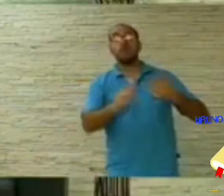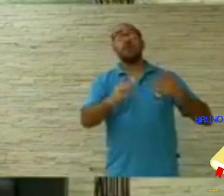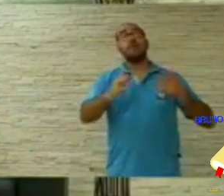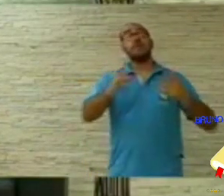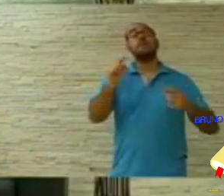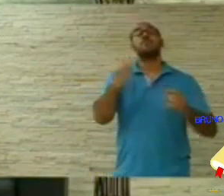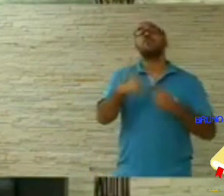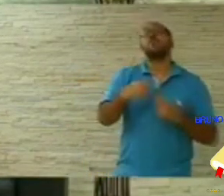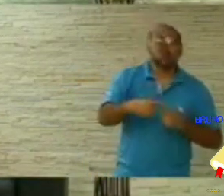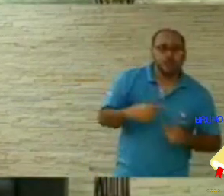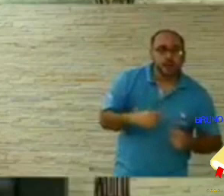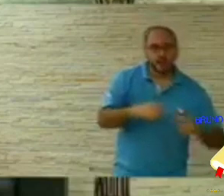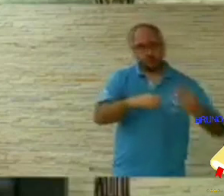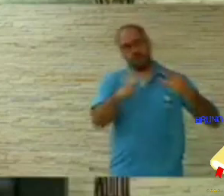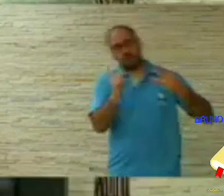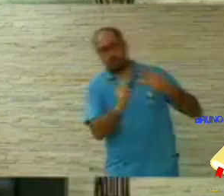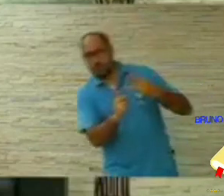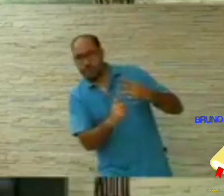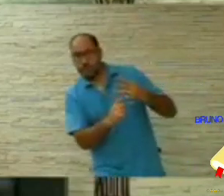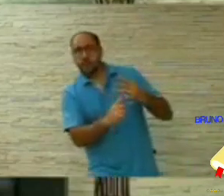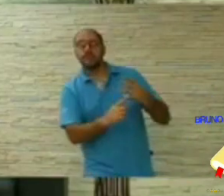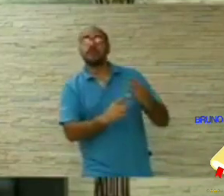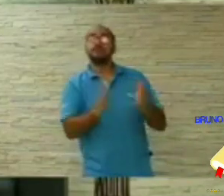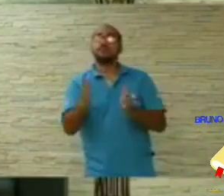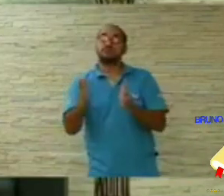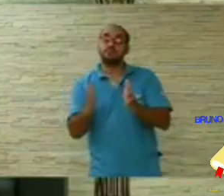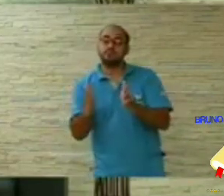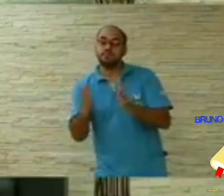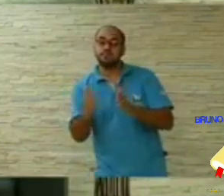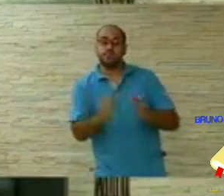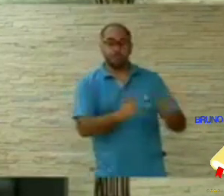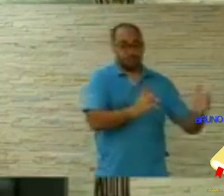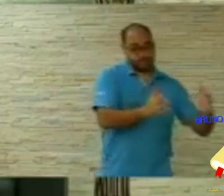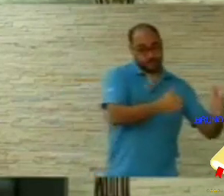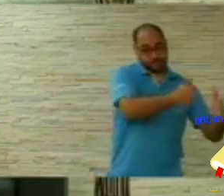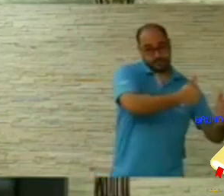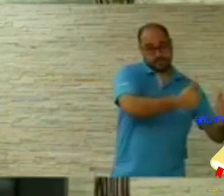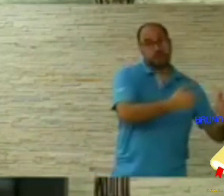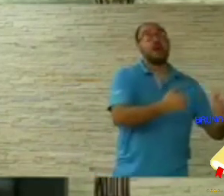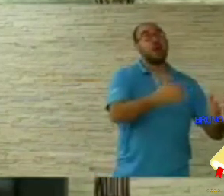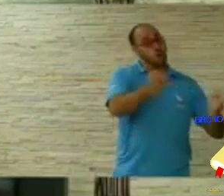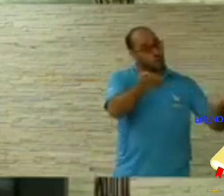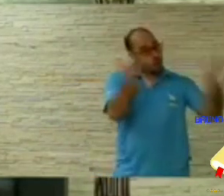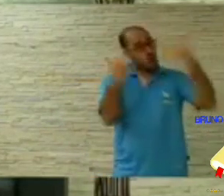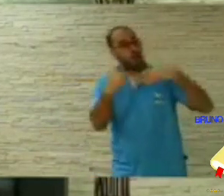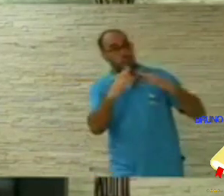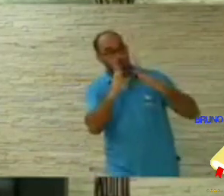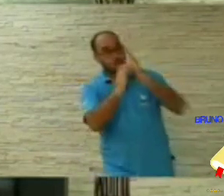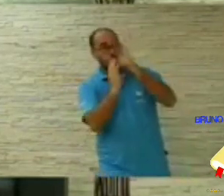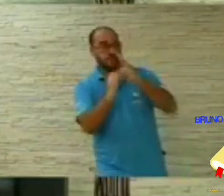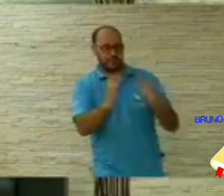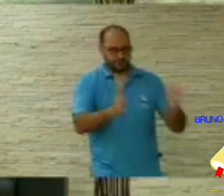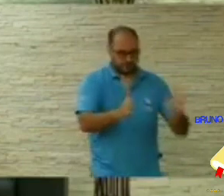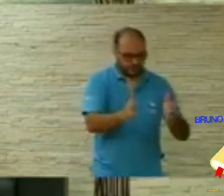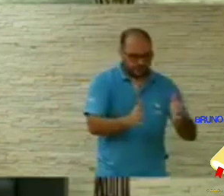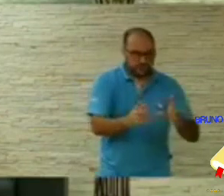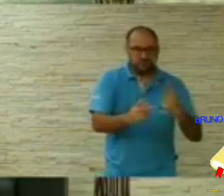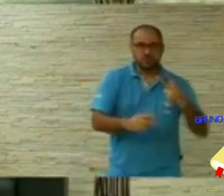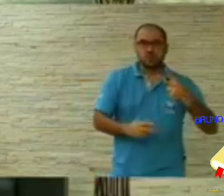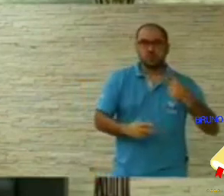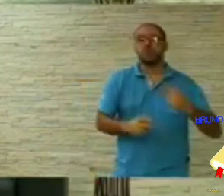Deus faz. Primeira estrofe, você deve louvar a Deus. Segunda estrofe, por que louvar a Deus? E agora, o que Deus